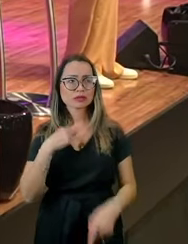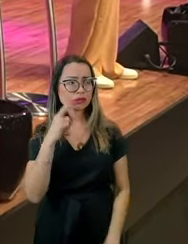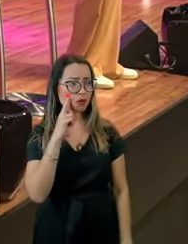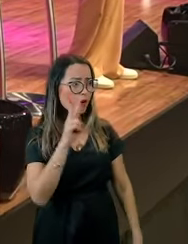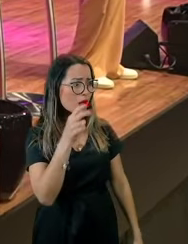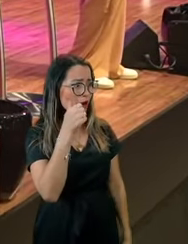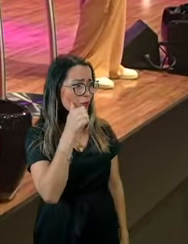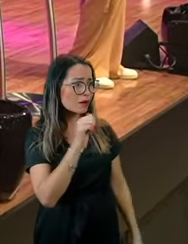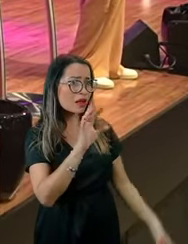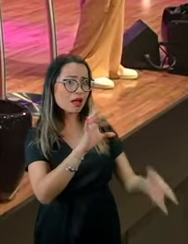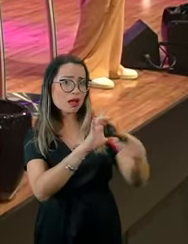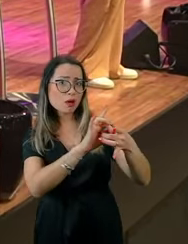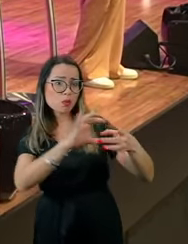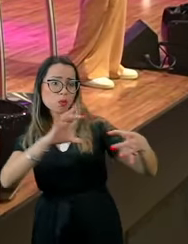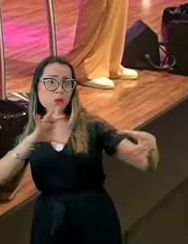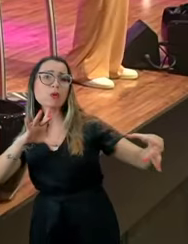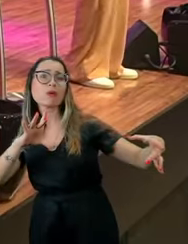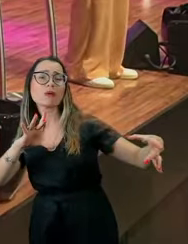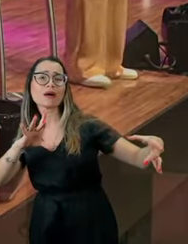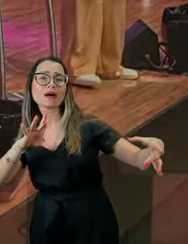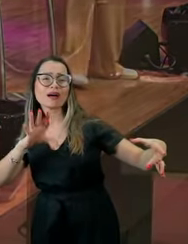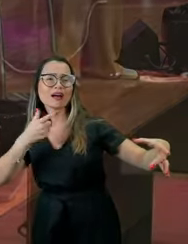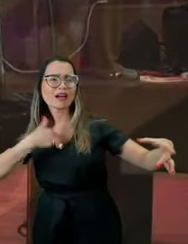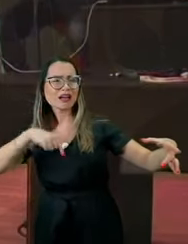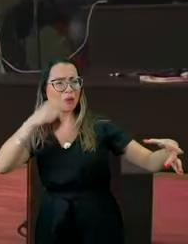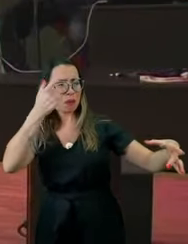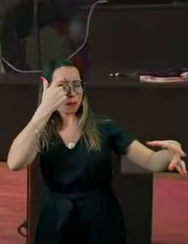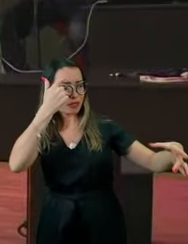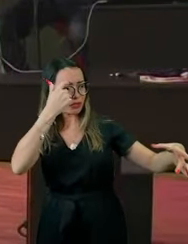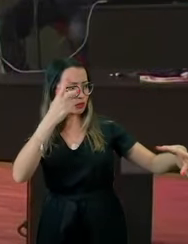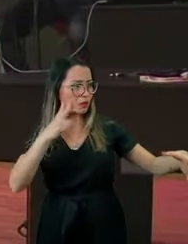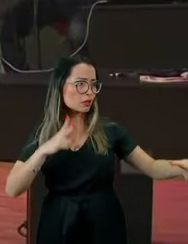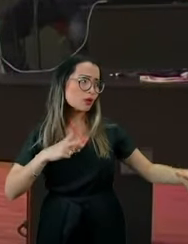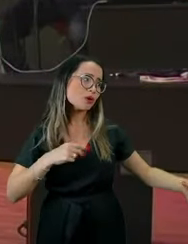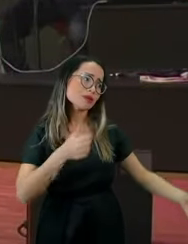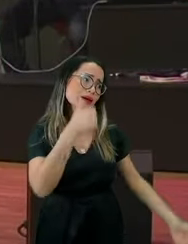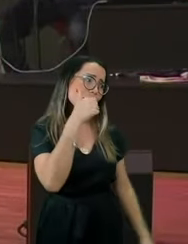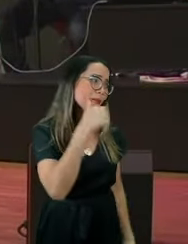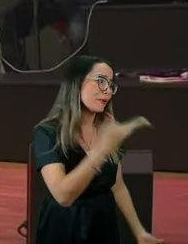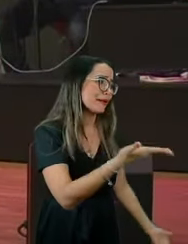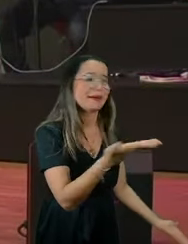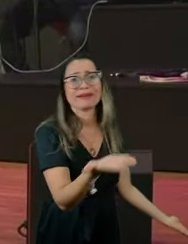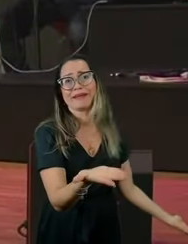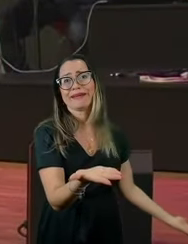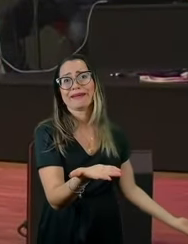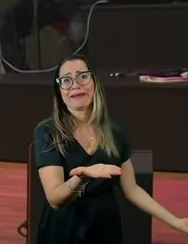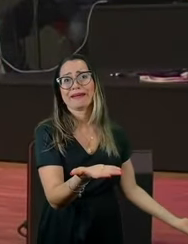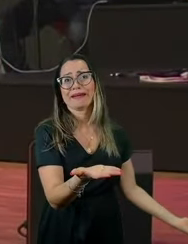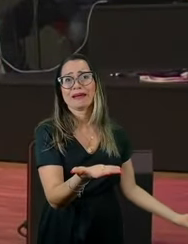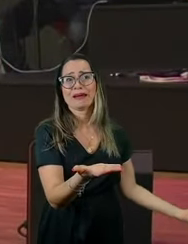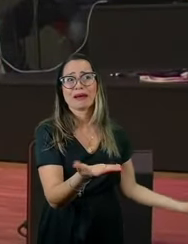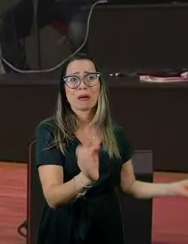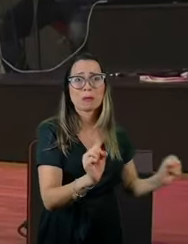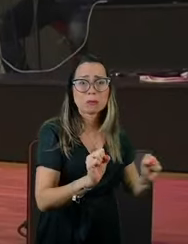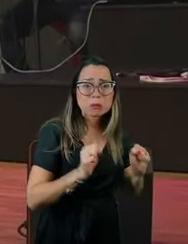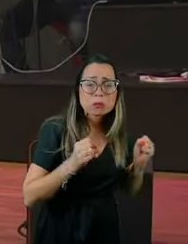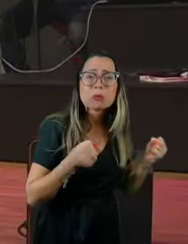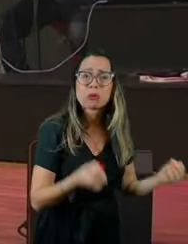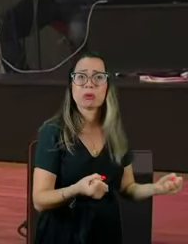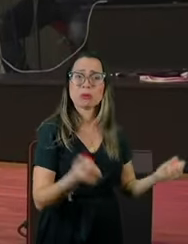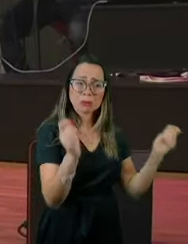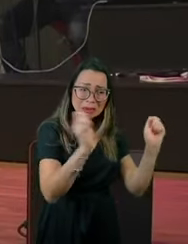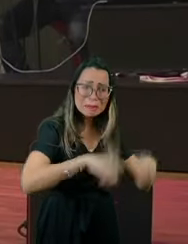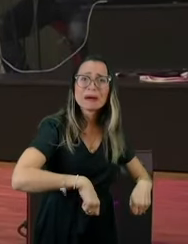desconectada e eu penso quanto de potencial tem nessa mulher para que ela seja conectada pelo Senhor, o meu coração